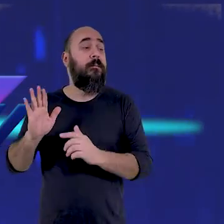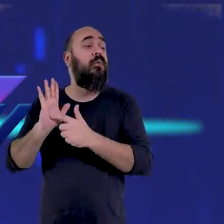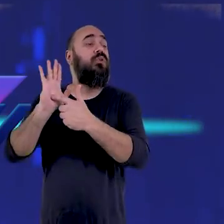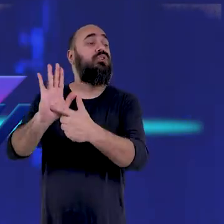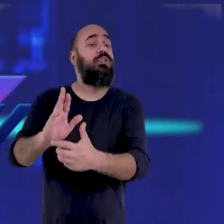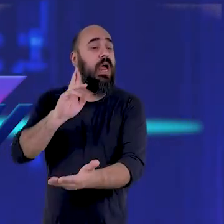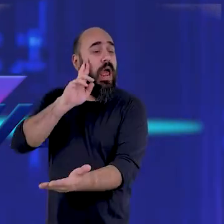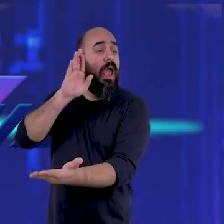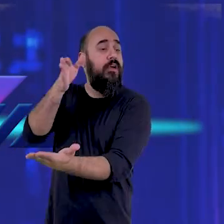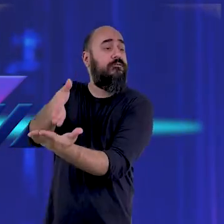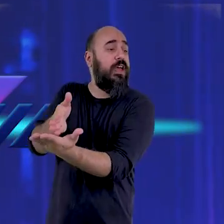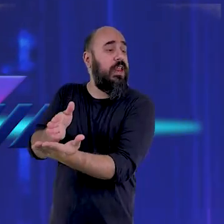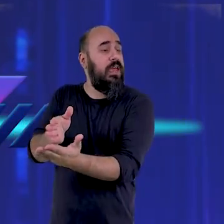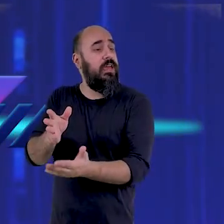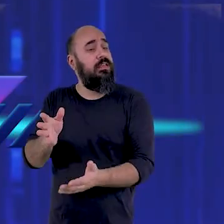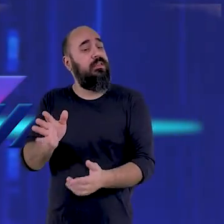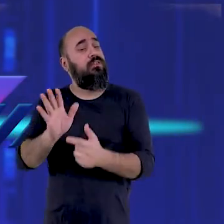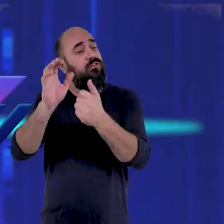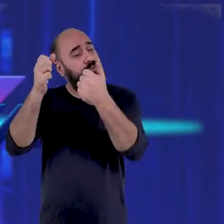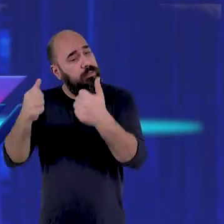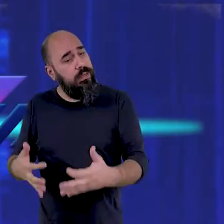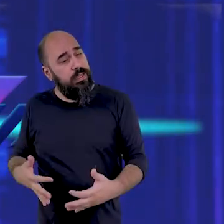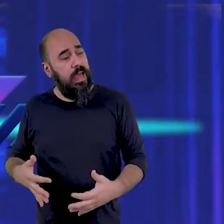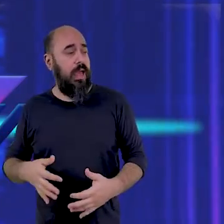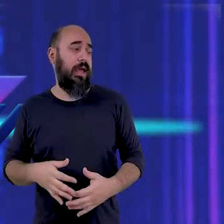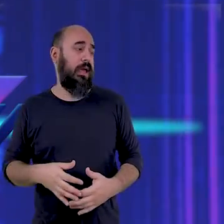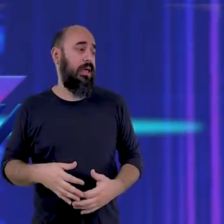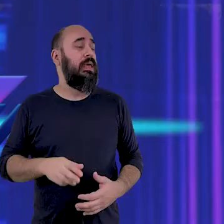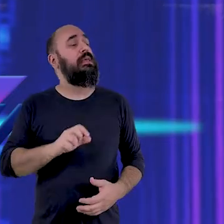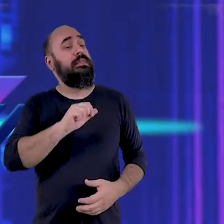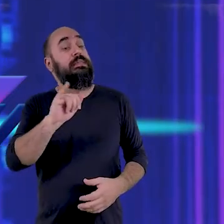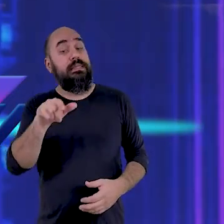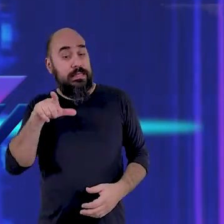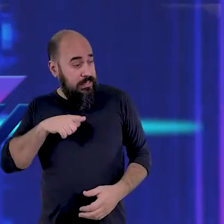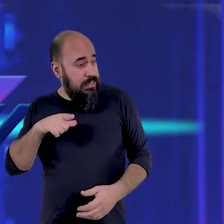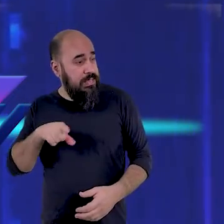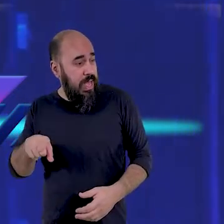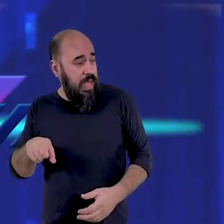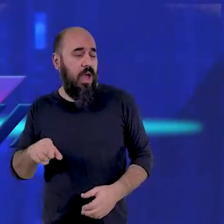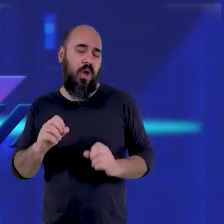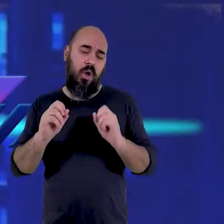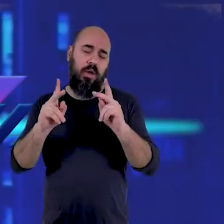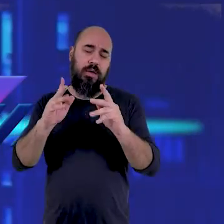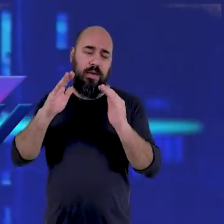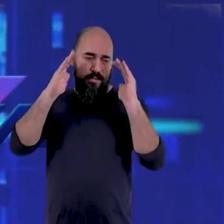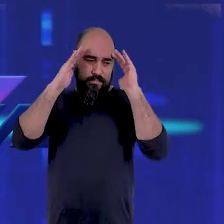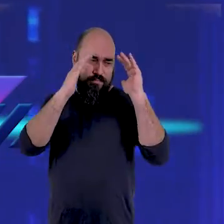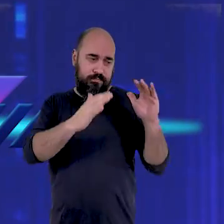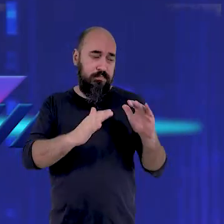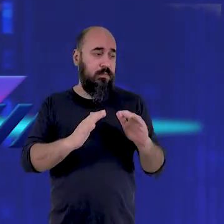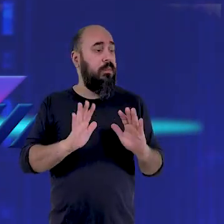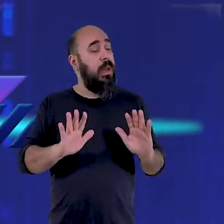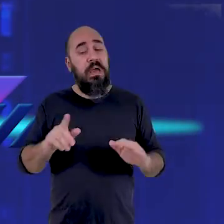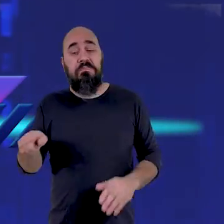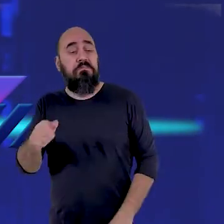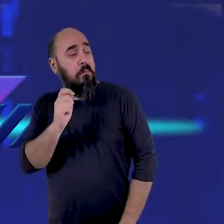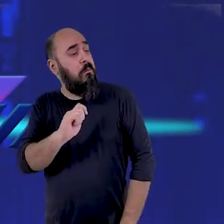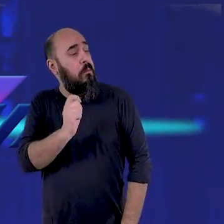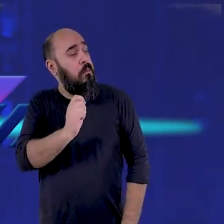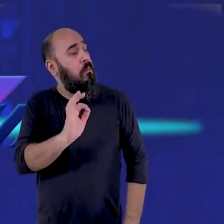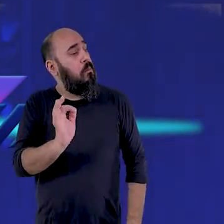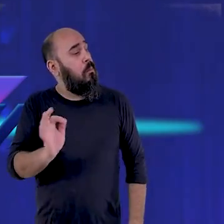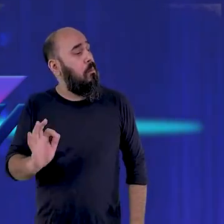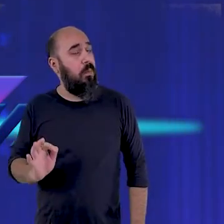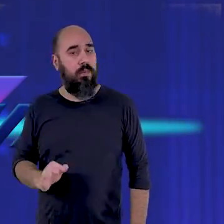precisamos guardá-los. Esse é um engano que você não pode cair. Os 10